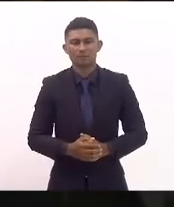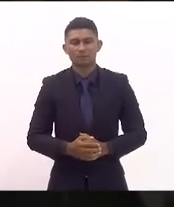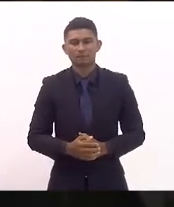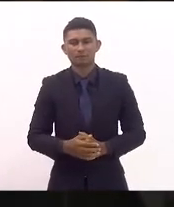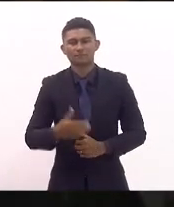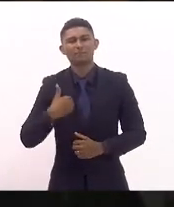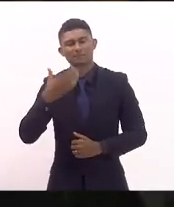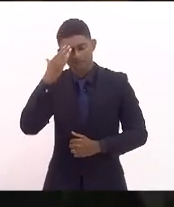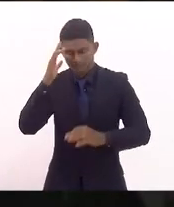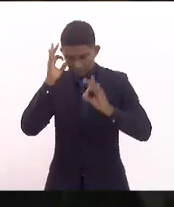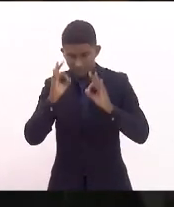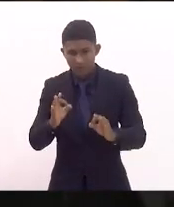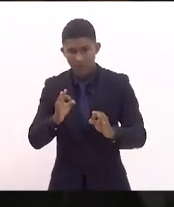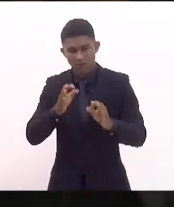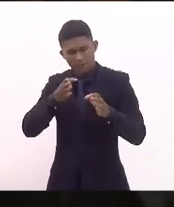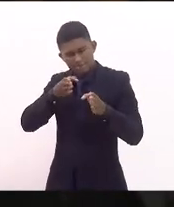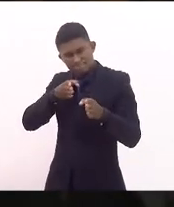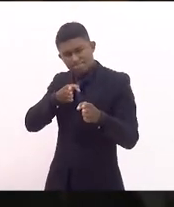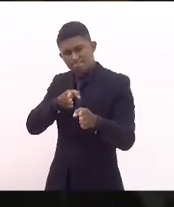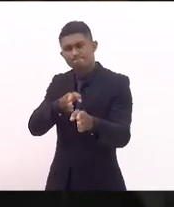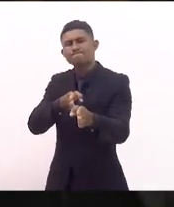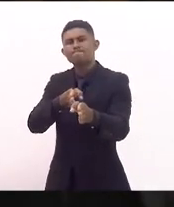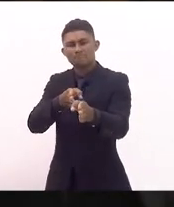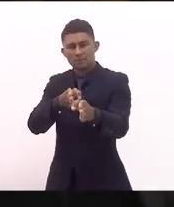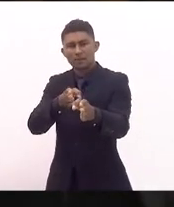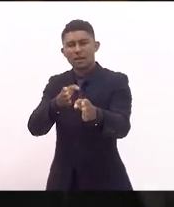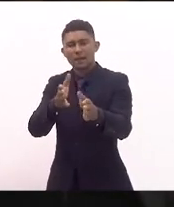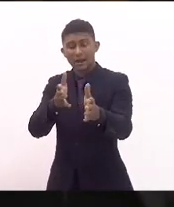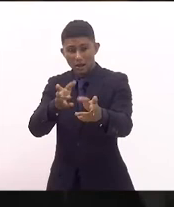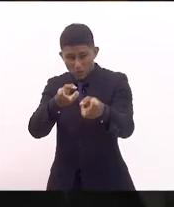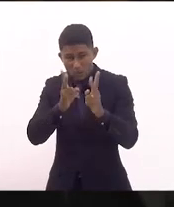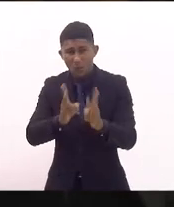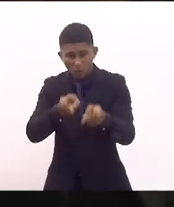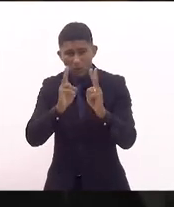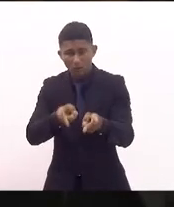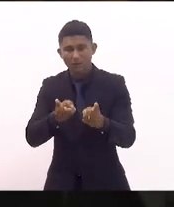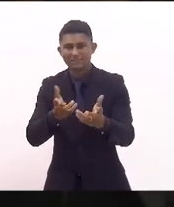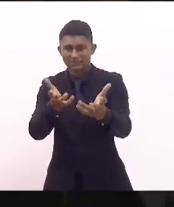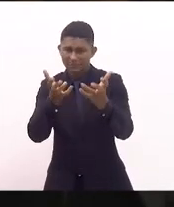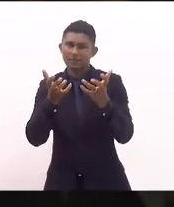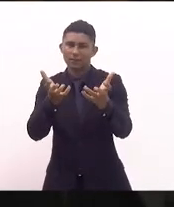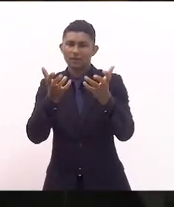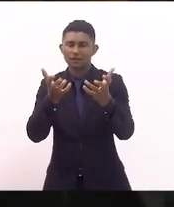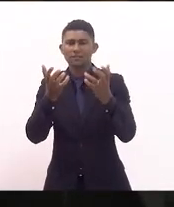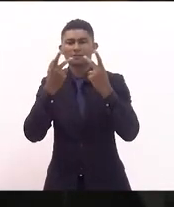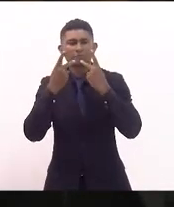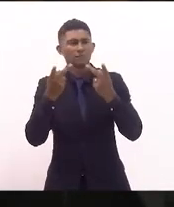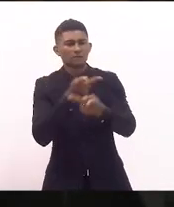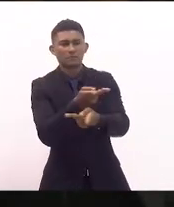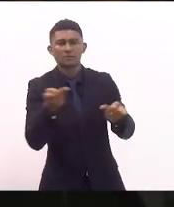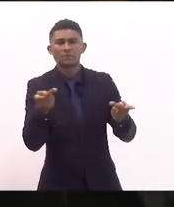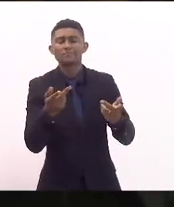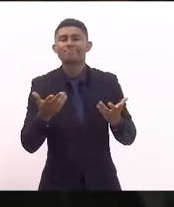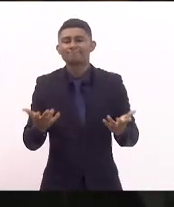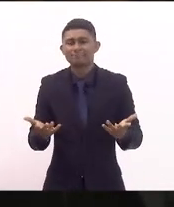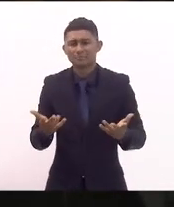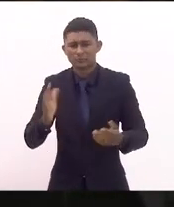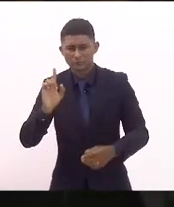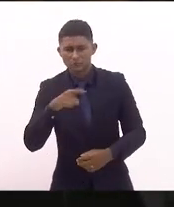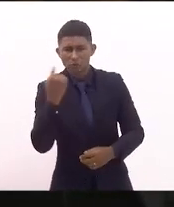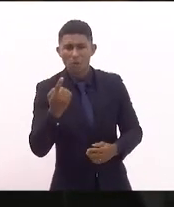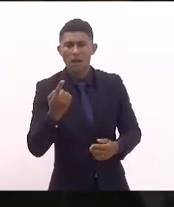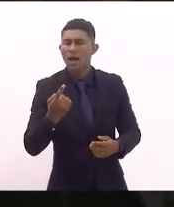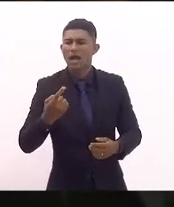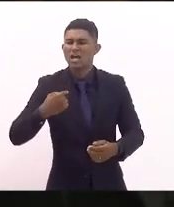Certa de que este é o caminho pelo qual quero continuar a trilhar, digo: não precisamos ser os